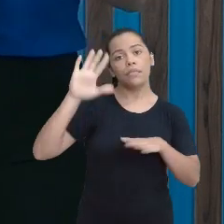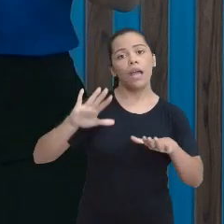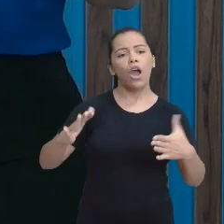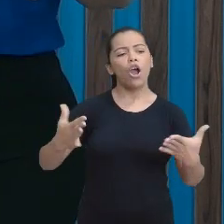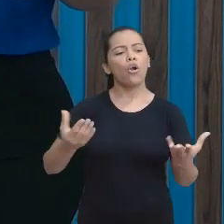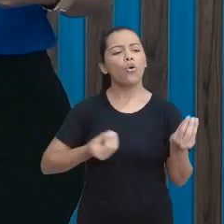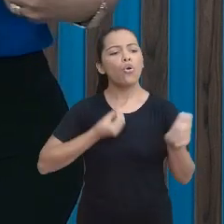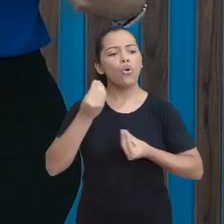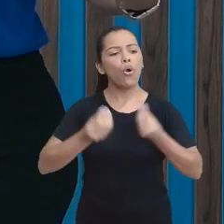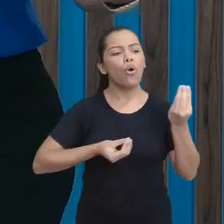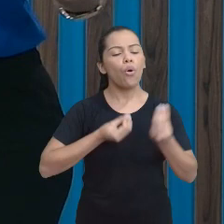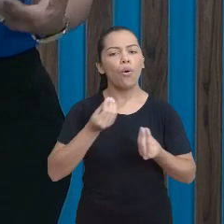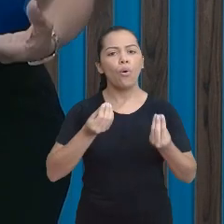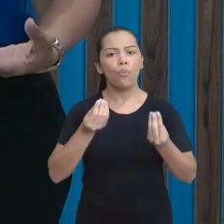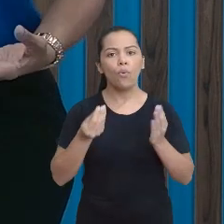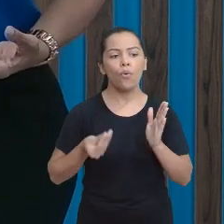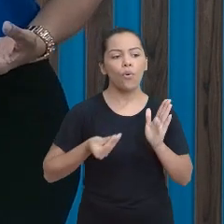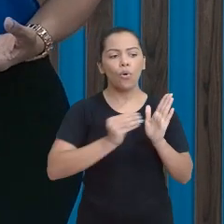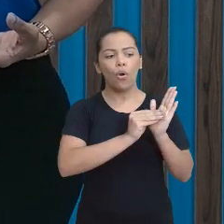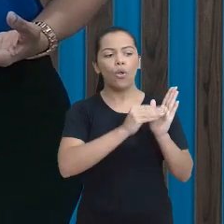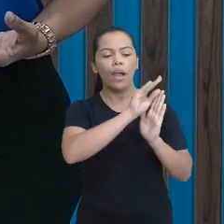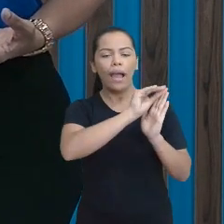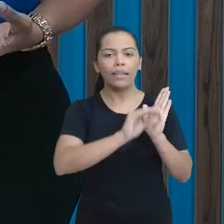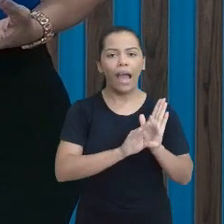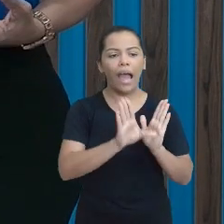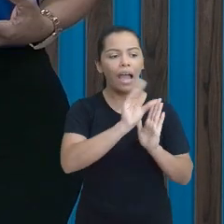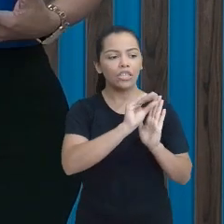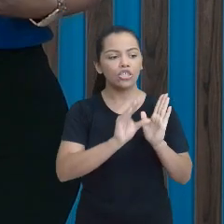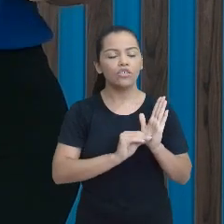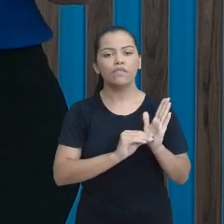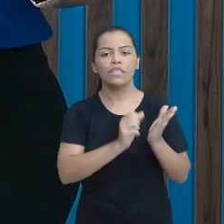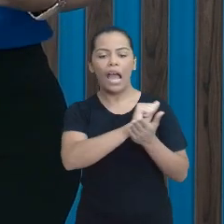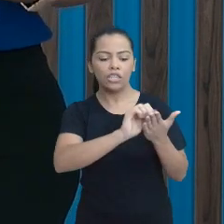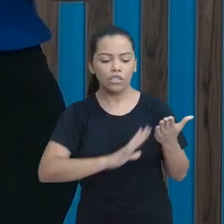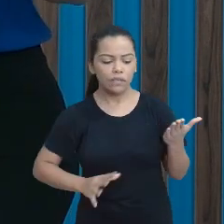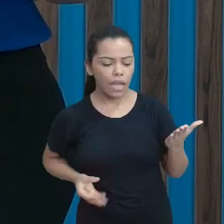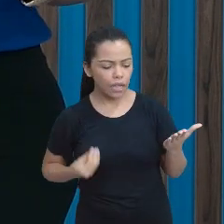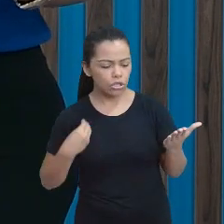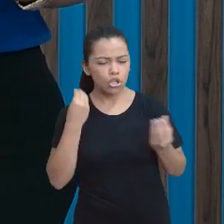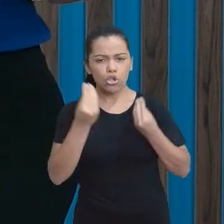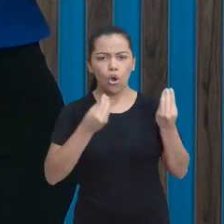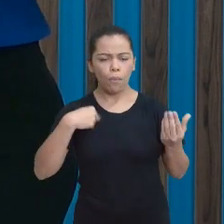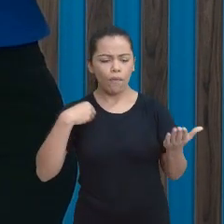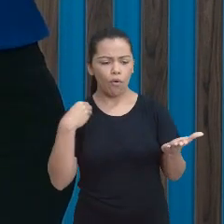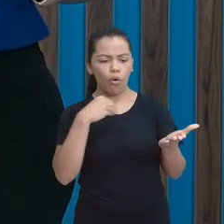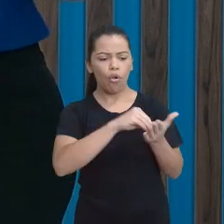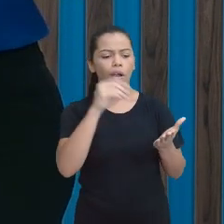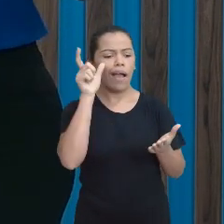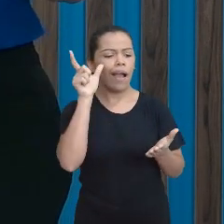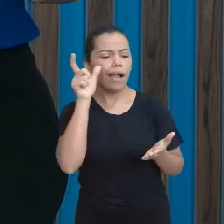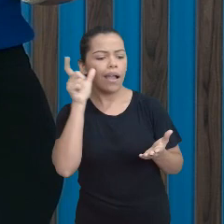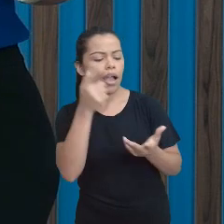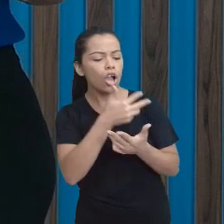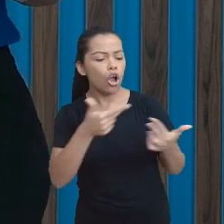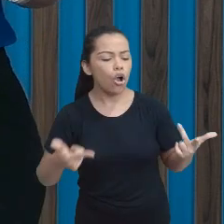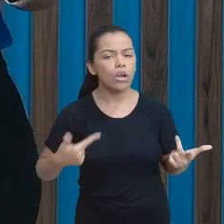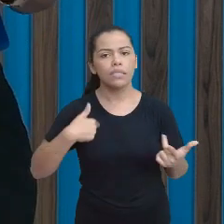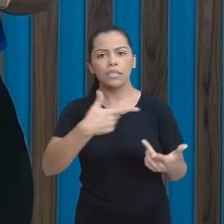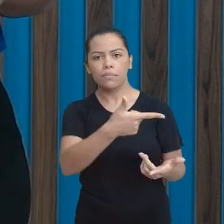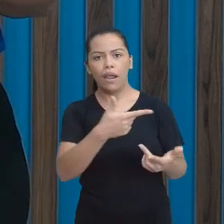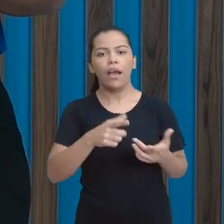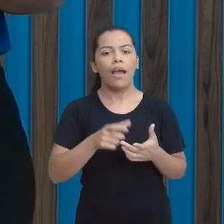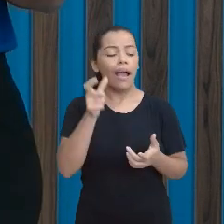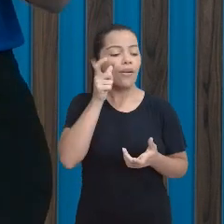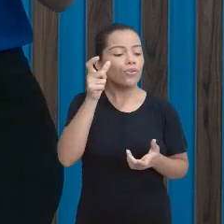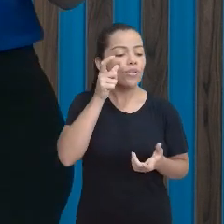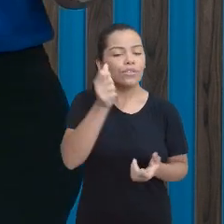curiosidade vai fazer com que ele se engaje na atividade, vai fazer com que ele se mantenha presente no que está sendo proposto. E